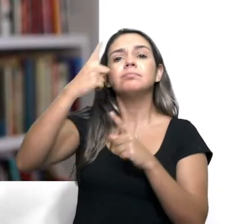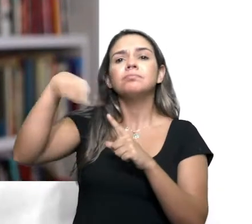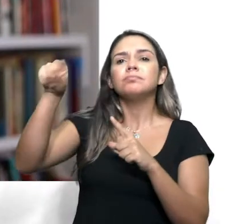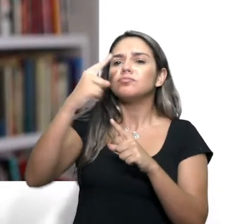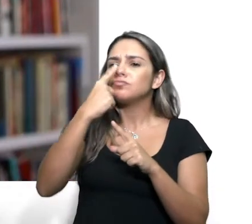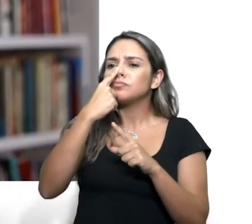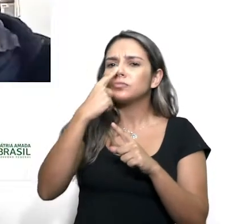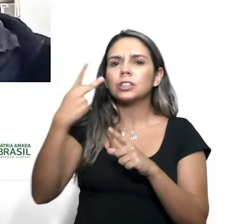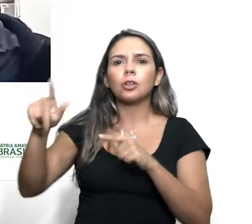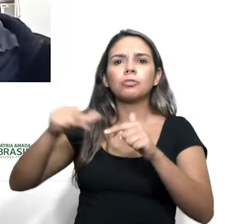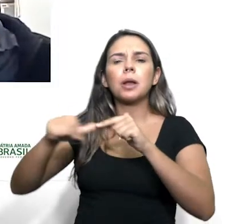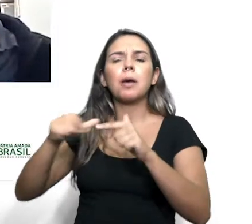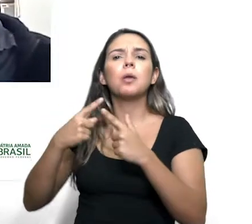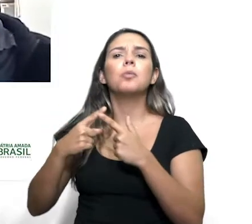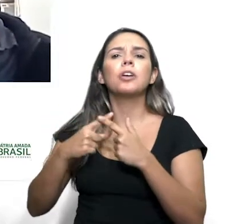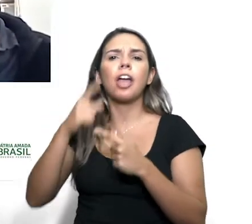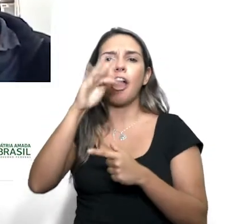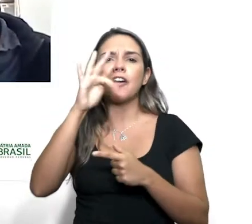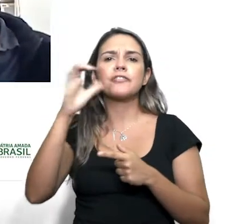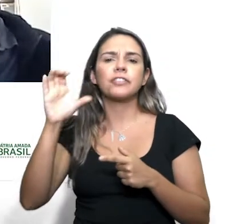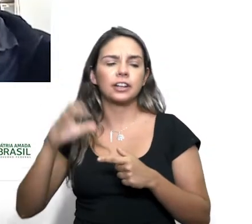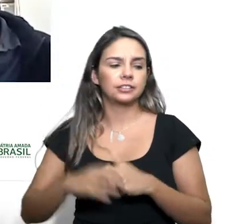Eu não sei.